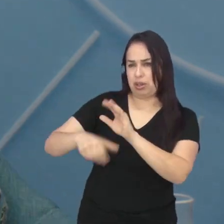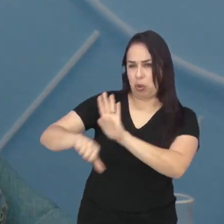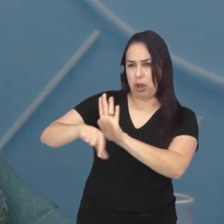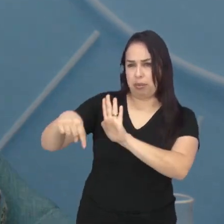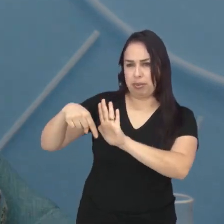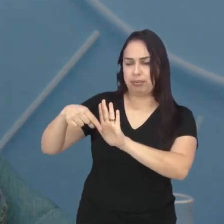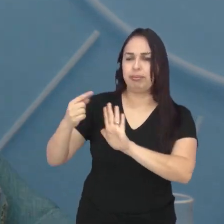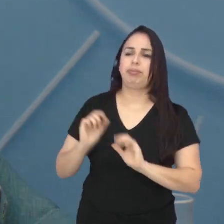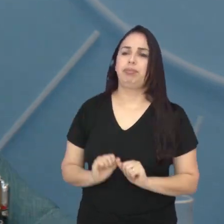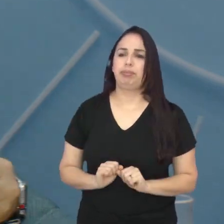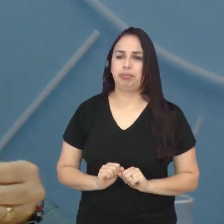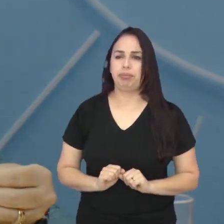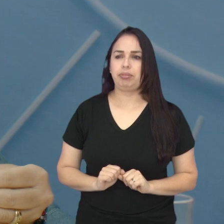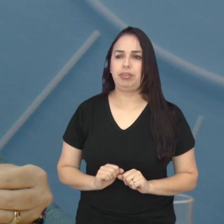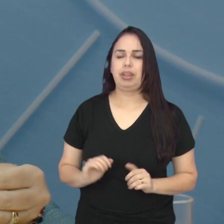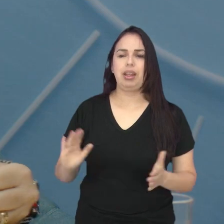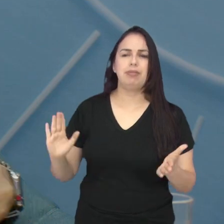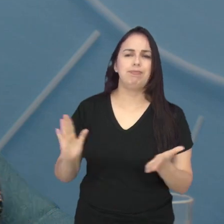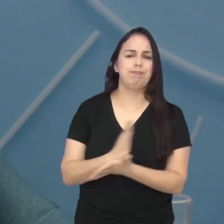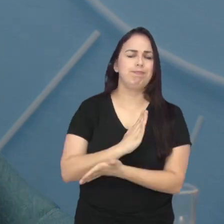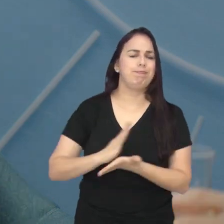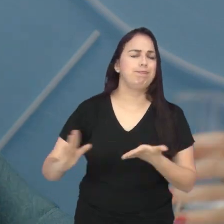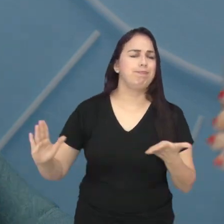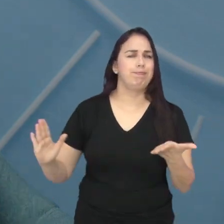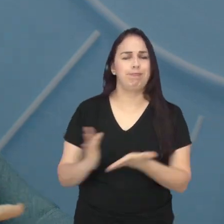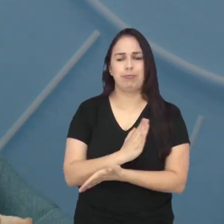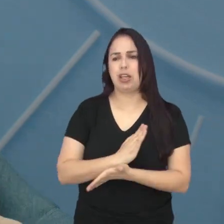nesse crime, hoje em dia, muitos